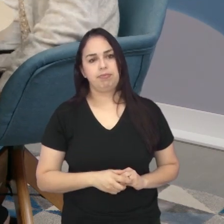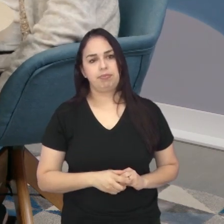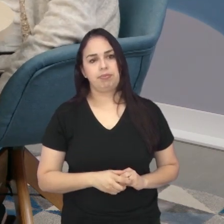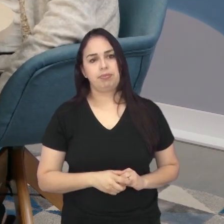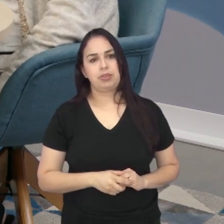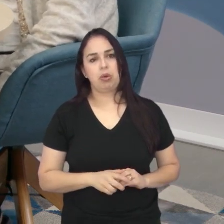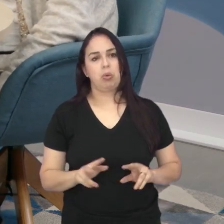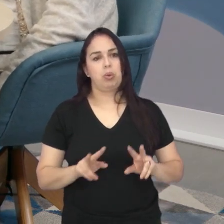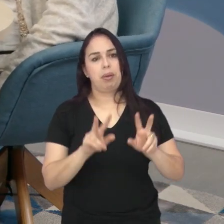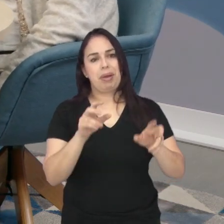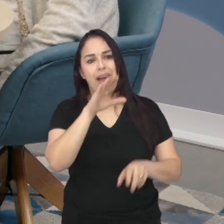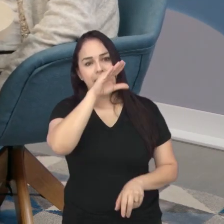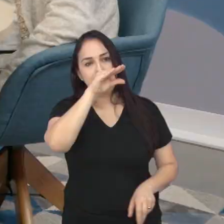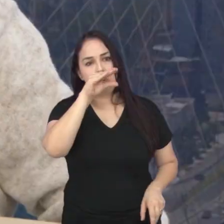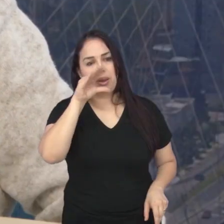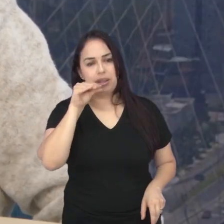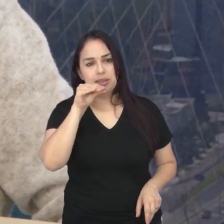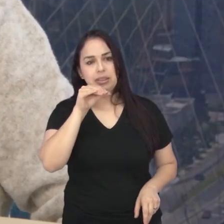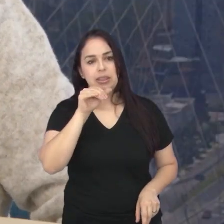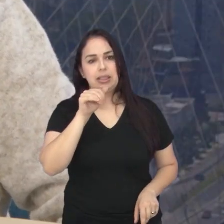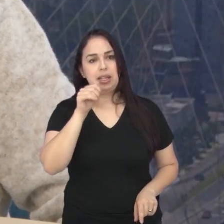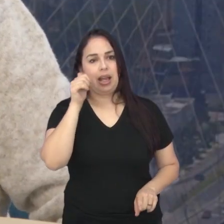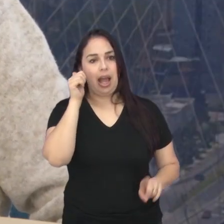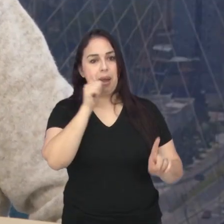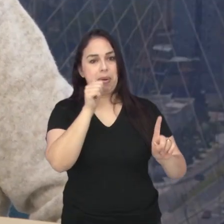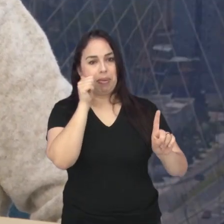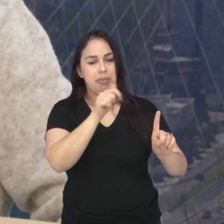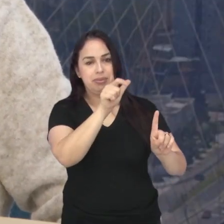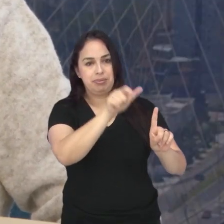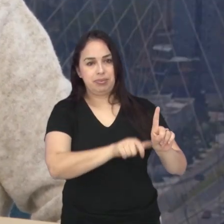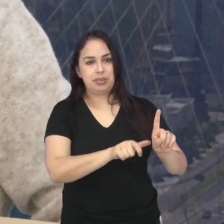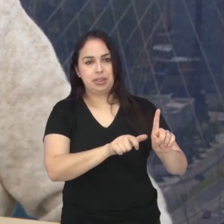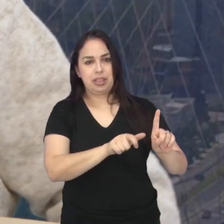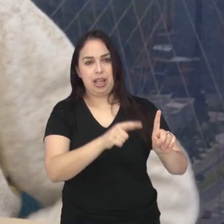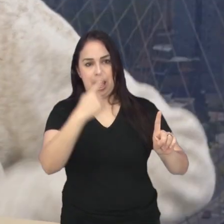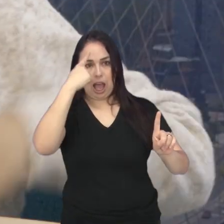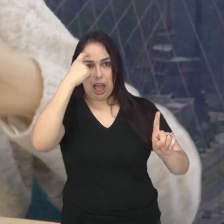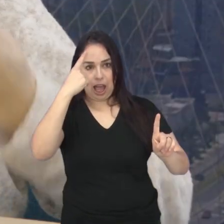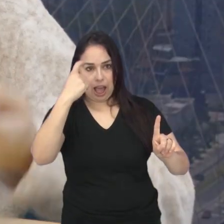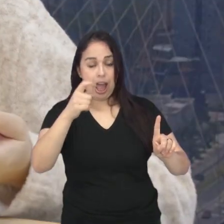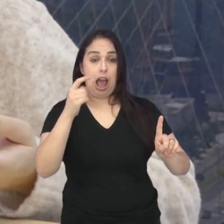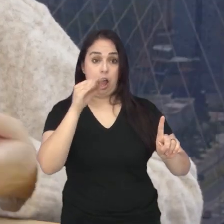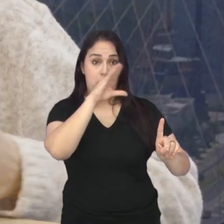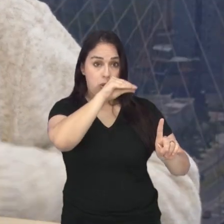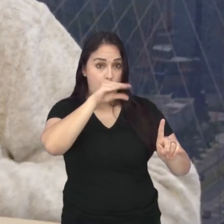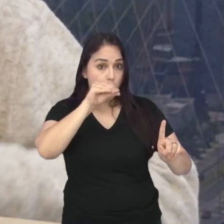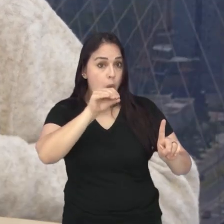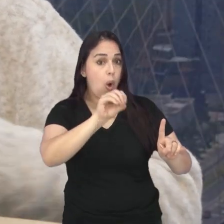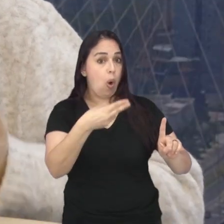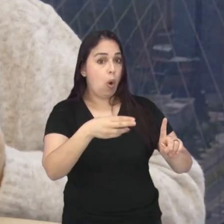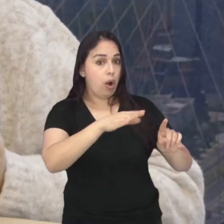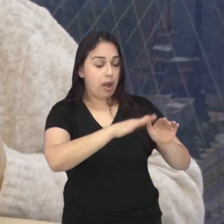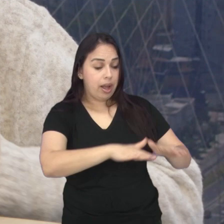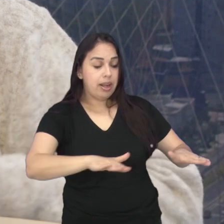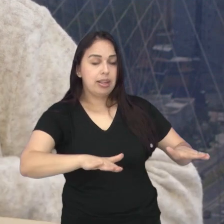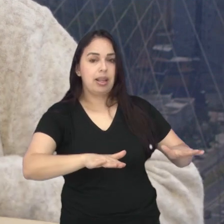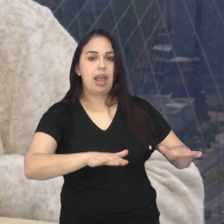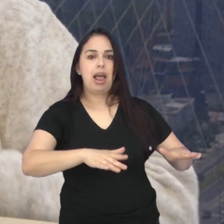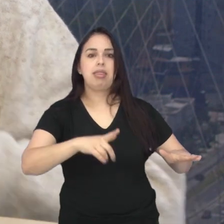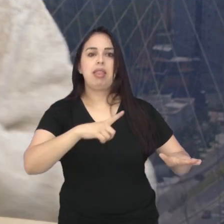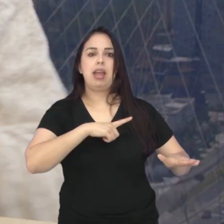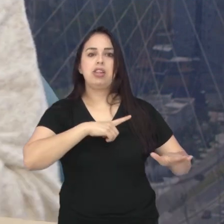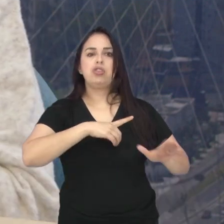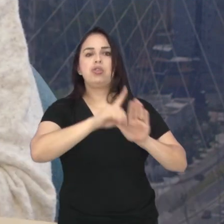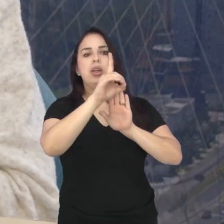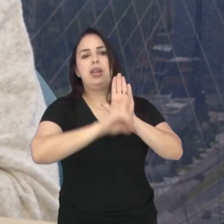gente fala de adolescente que a mulher, né, vítima de violência doméstica adolescente, né, ou criança, ela tem direito